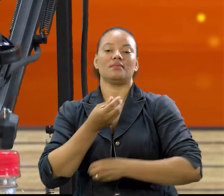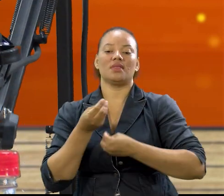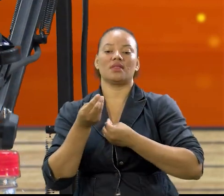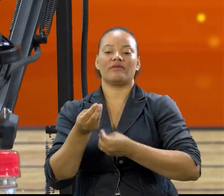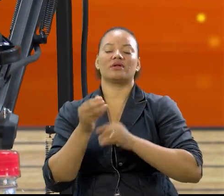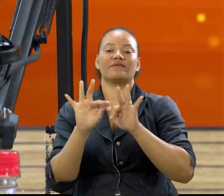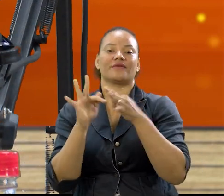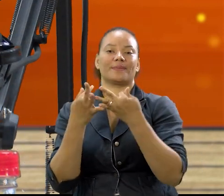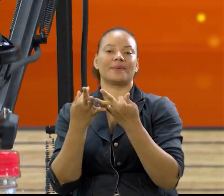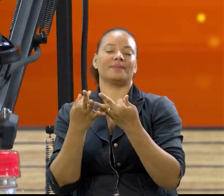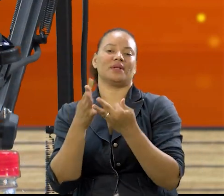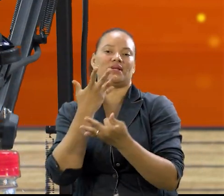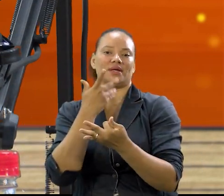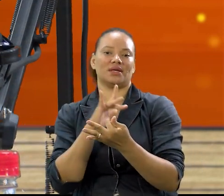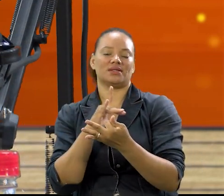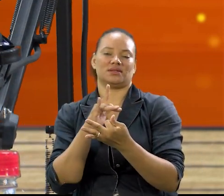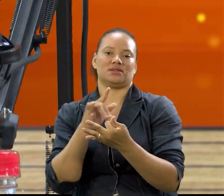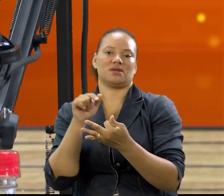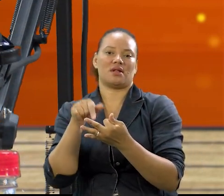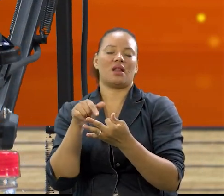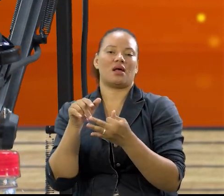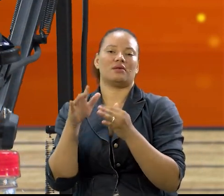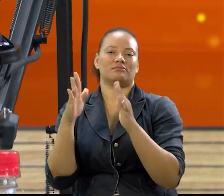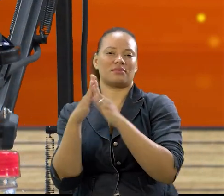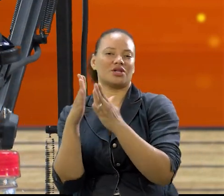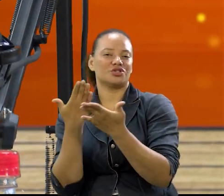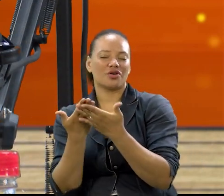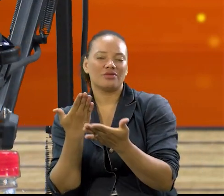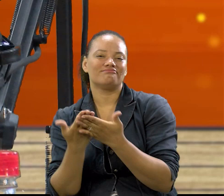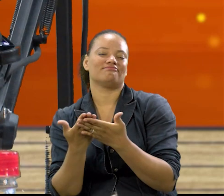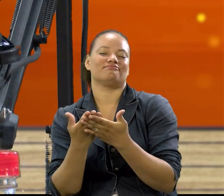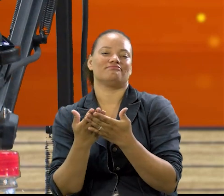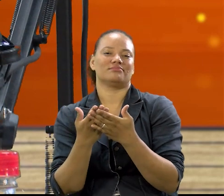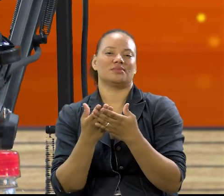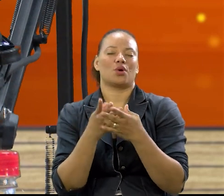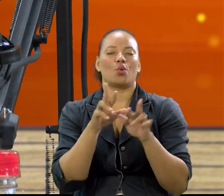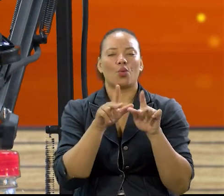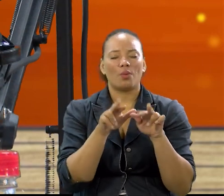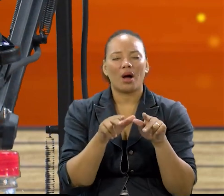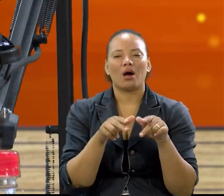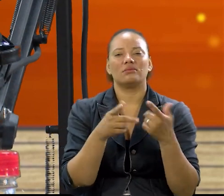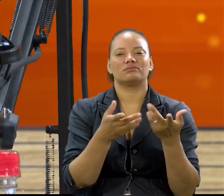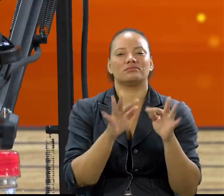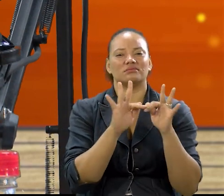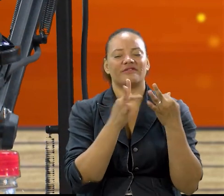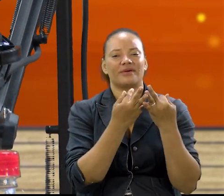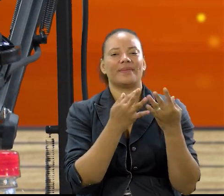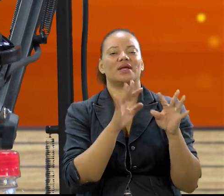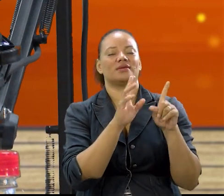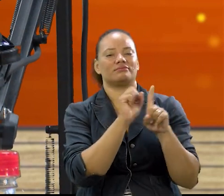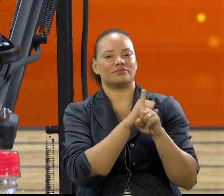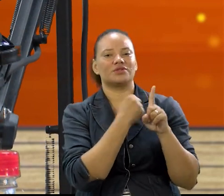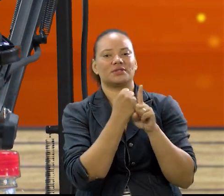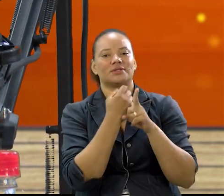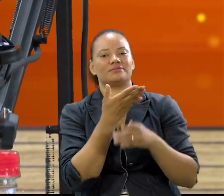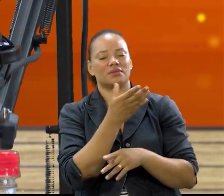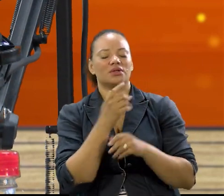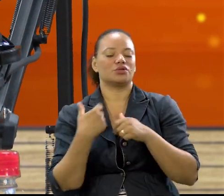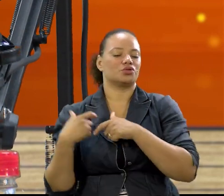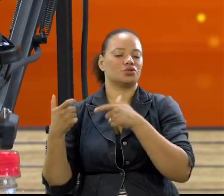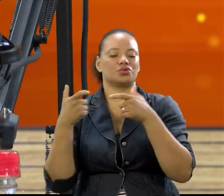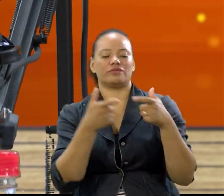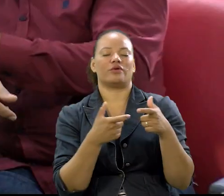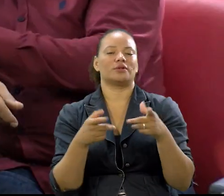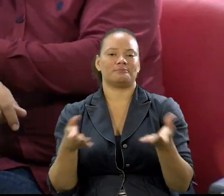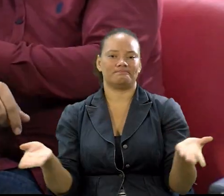essa criança para casa né pra escola no convivo com os irmãos com a família com a sociedade de onde ela